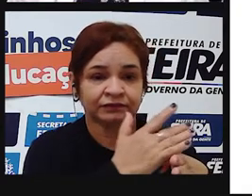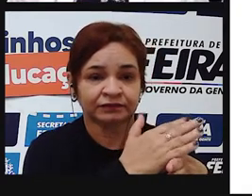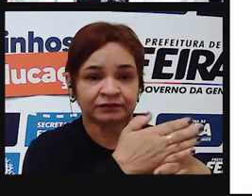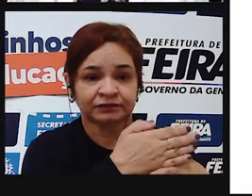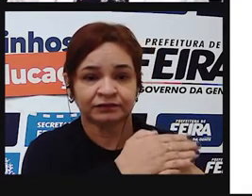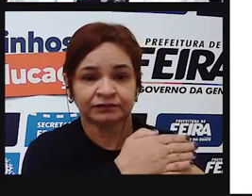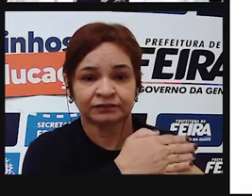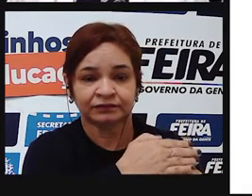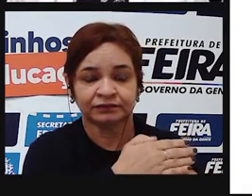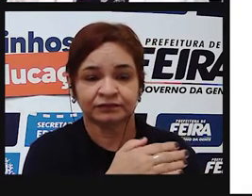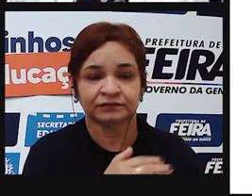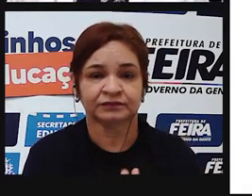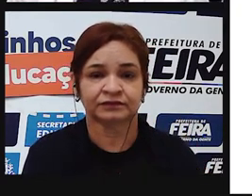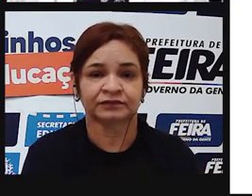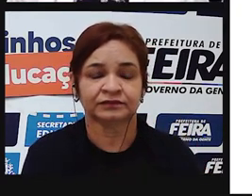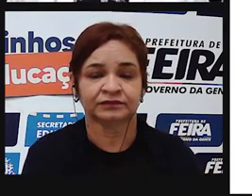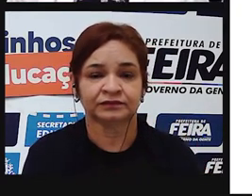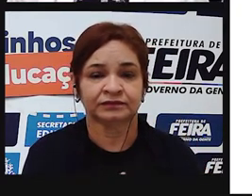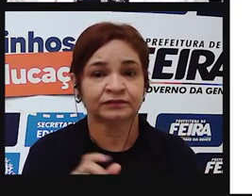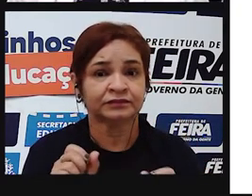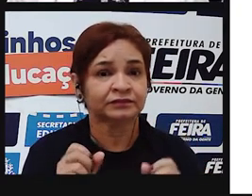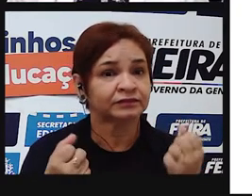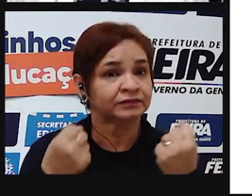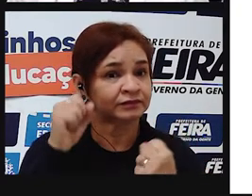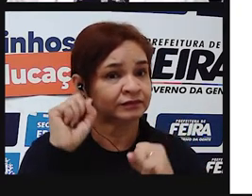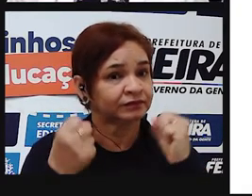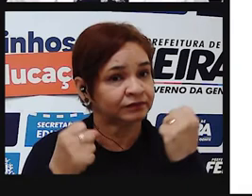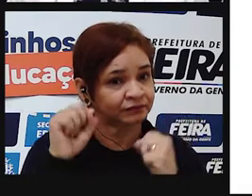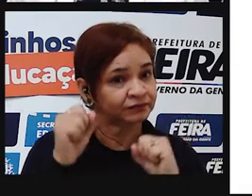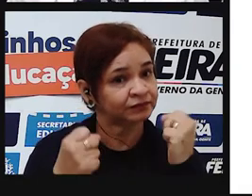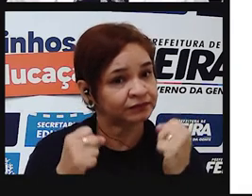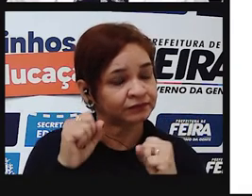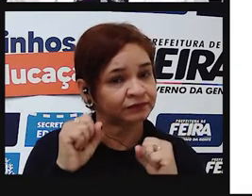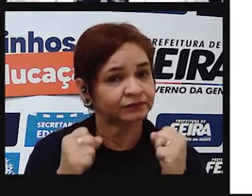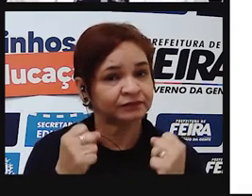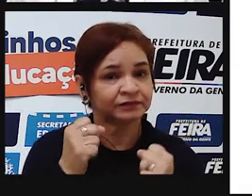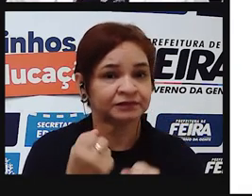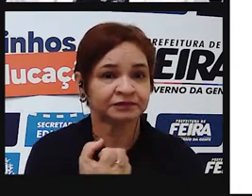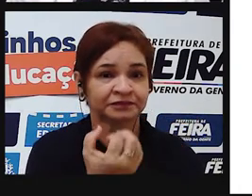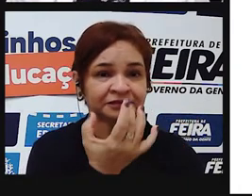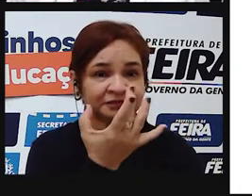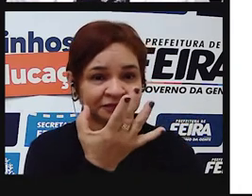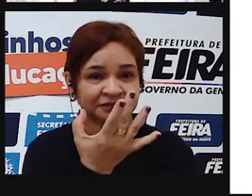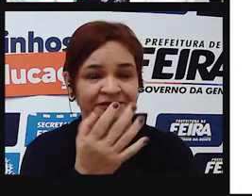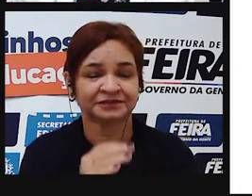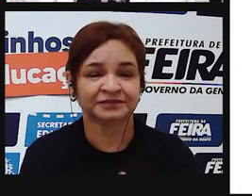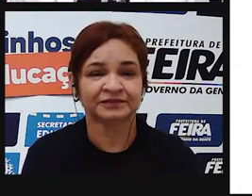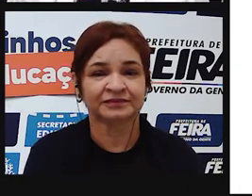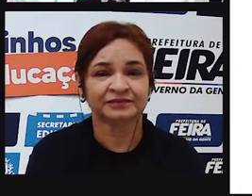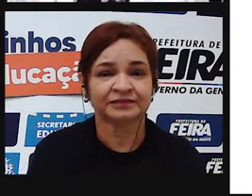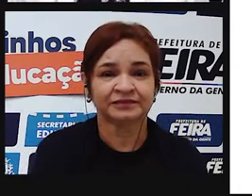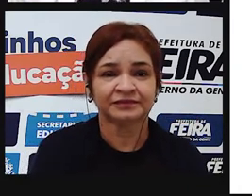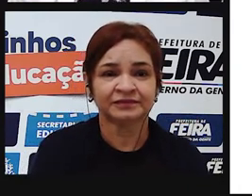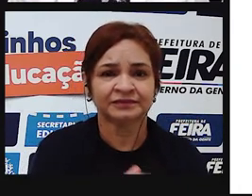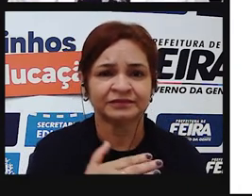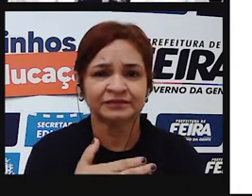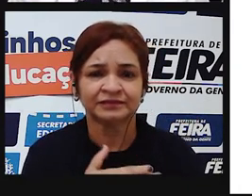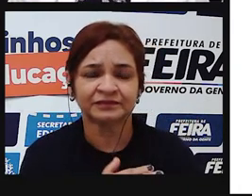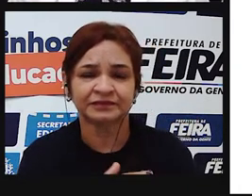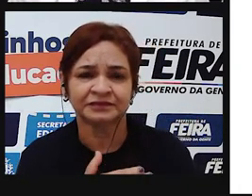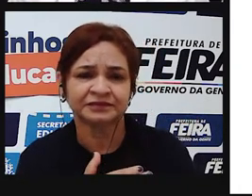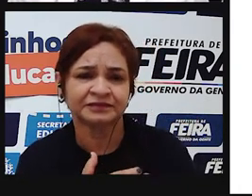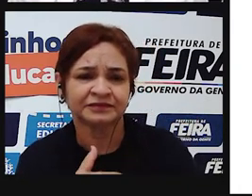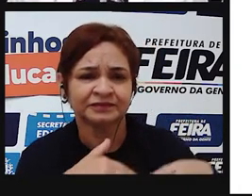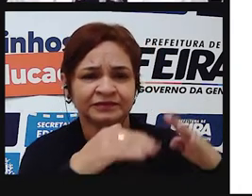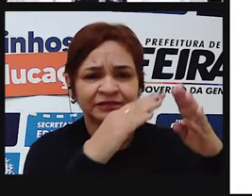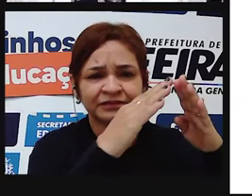ó, que é uma fábrica, né? Tá aqui a sua grande chaminé. Aqui construções parecendo os